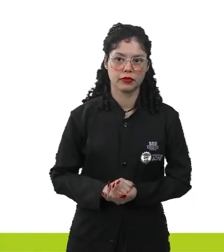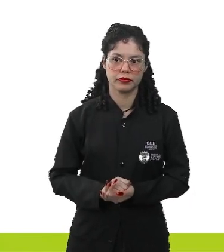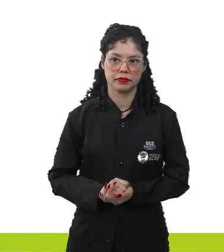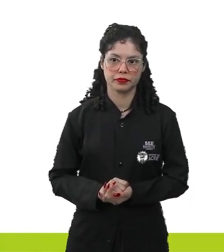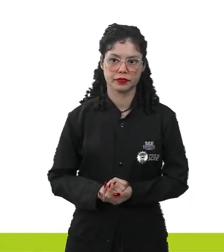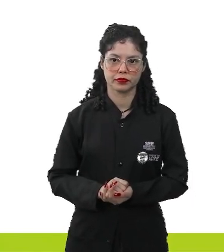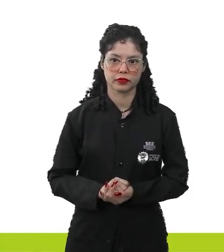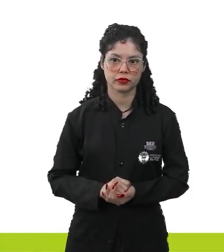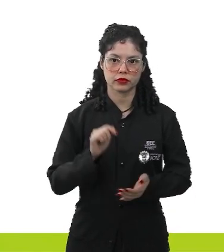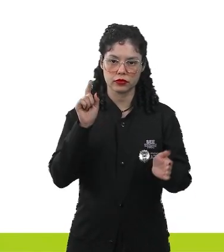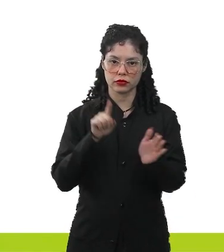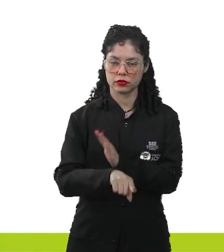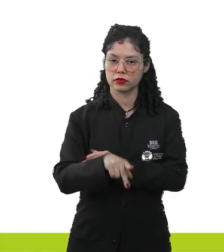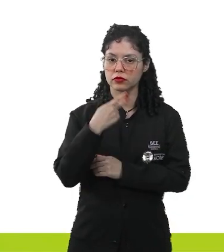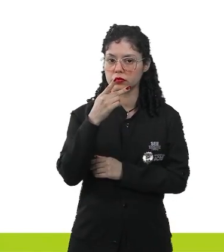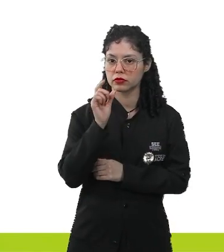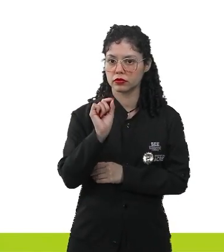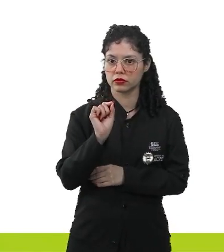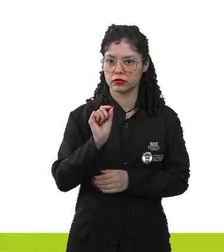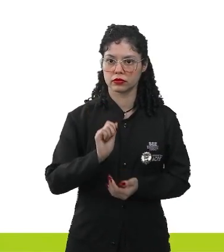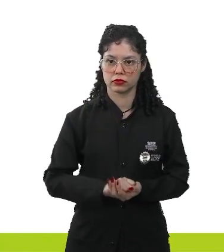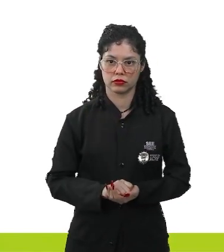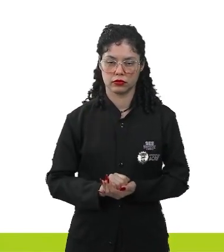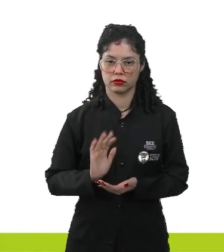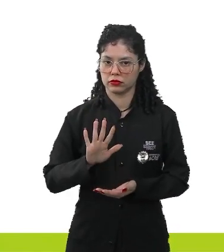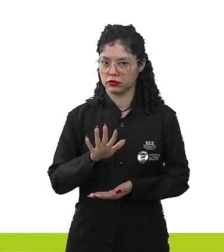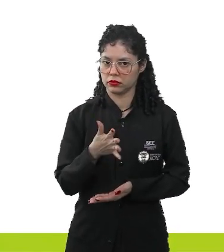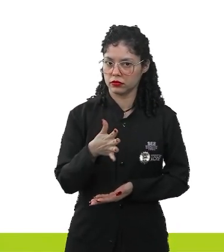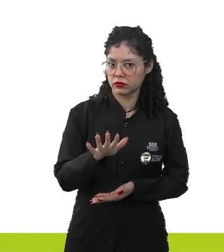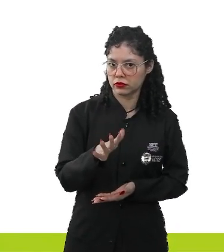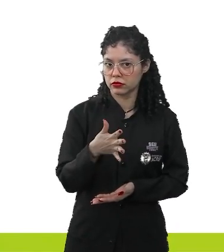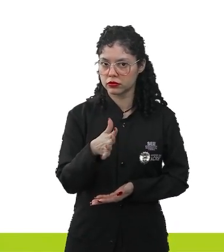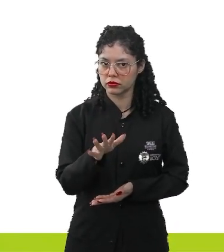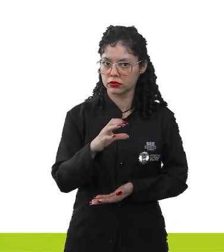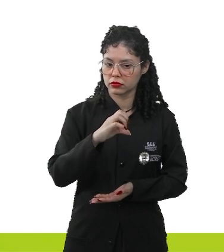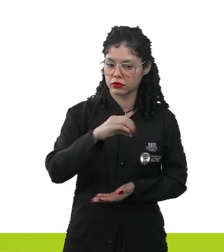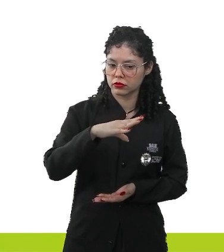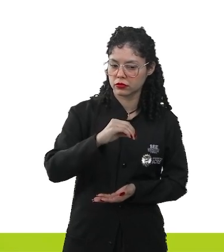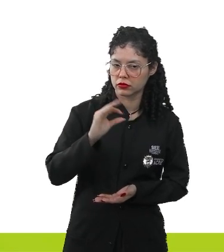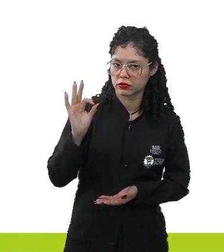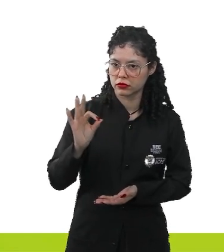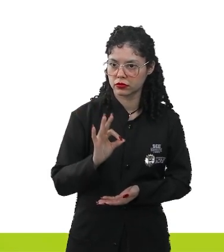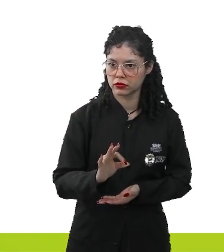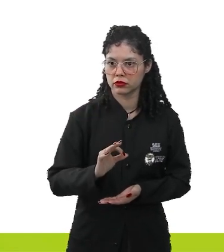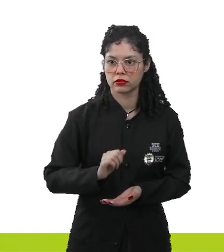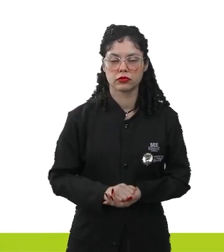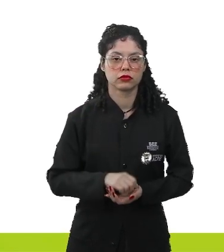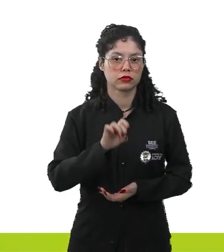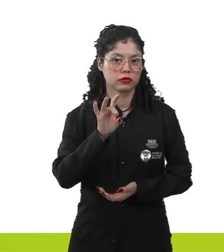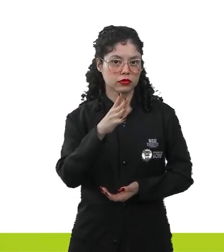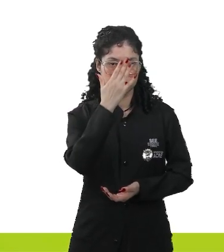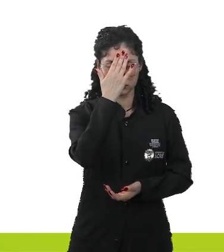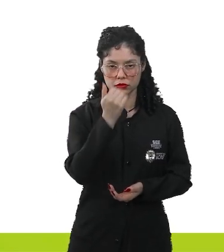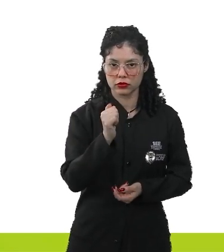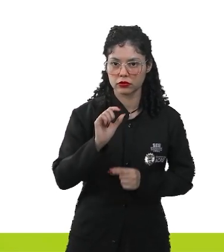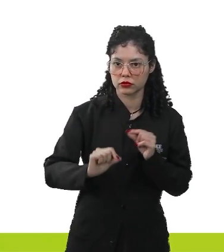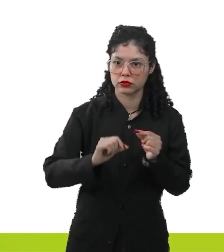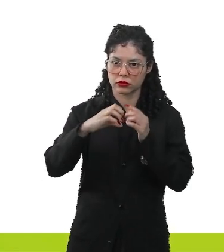que na questão ela fala que é aproximadamente 90%. Só que nós sabemos